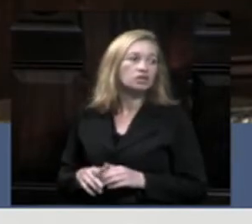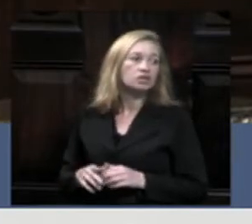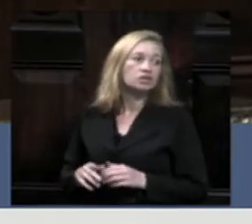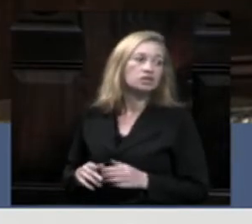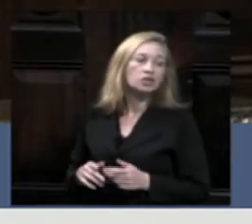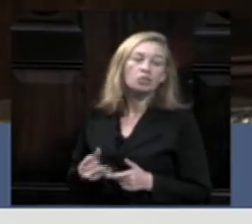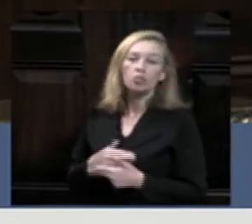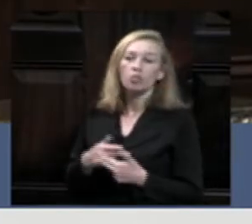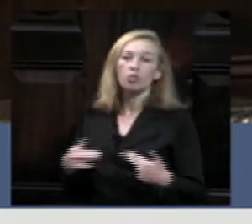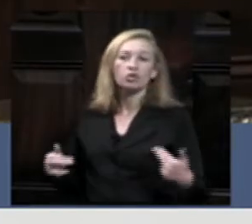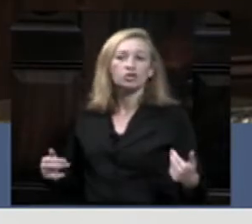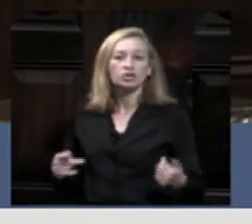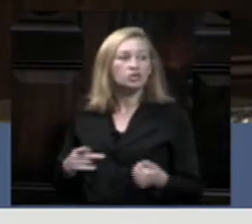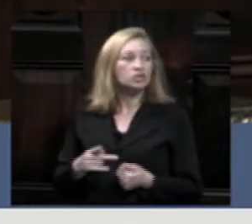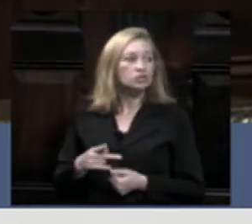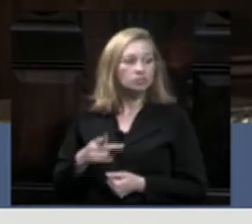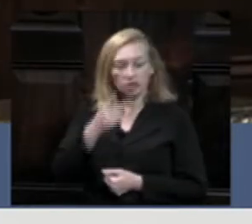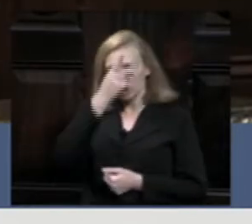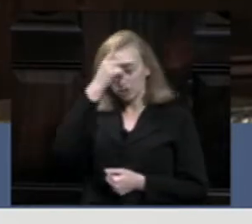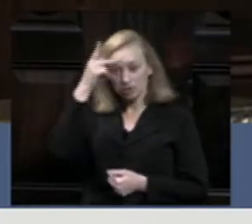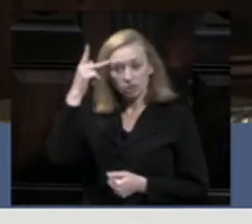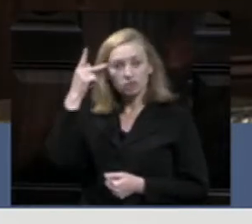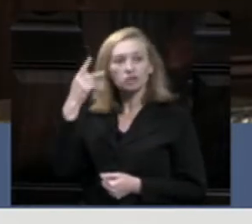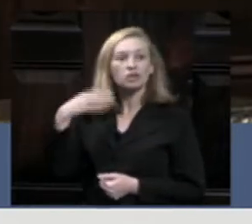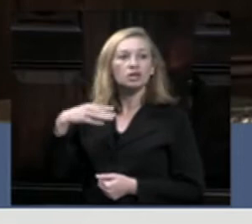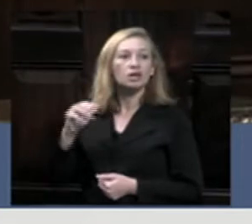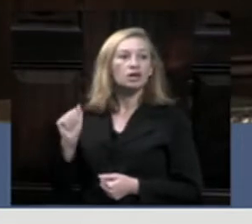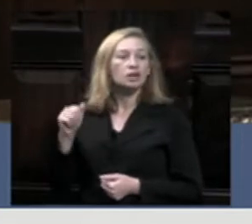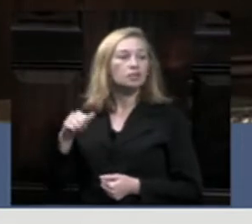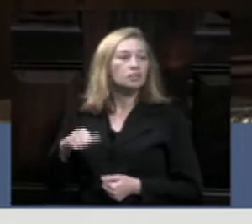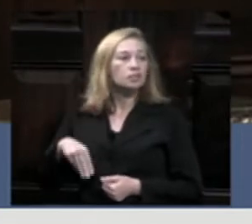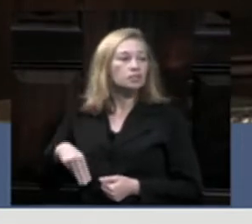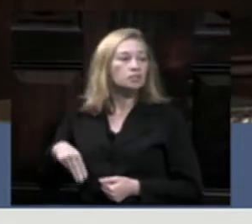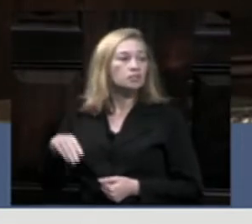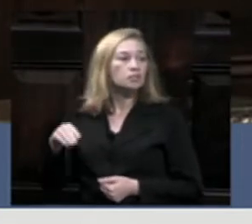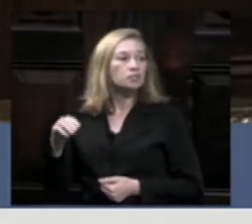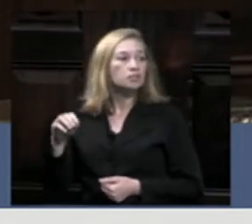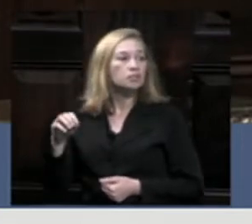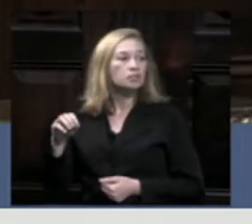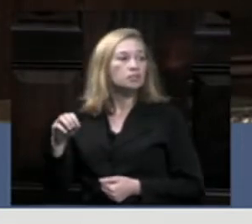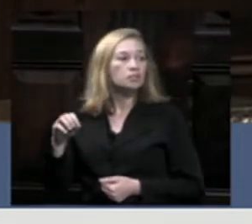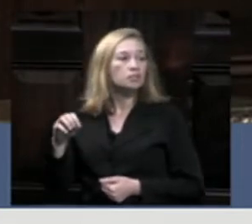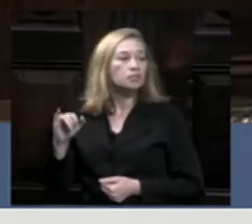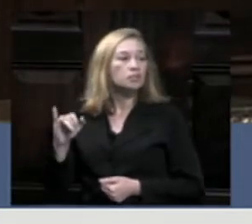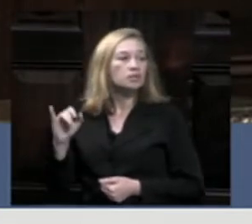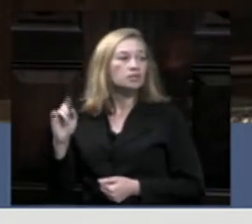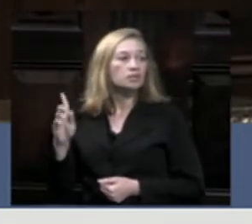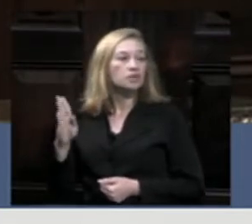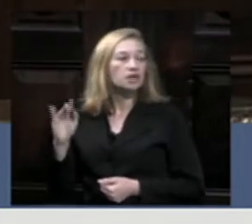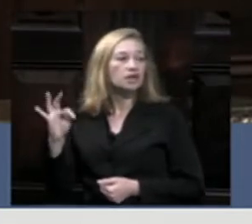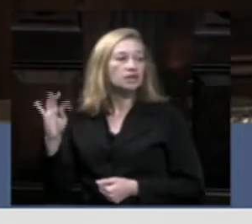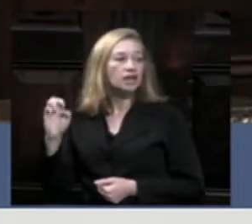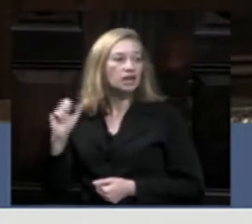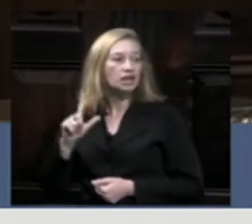Muita gente, muitos ambientalistas, especialmente de Niterói,